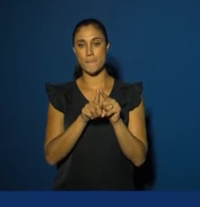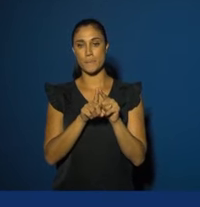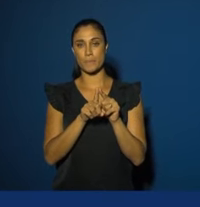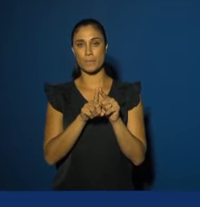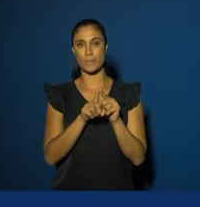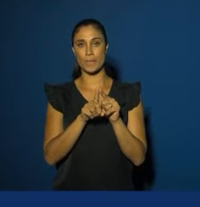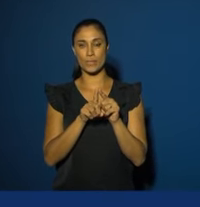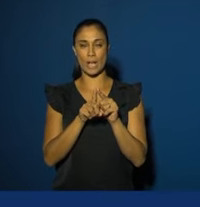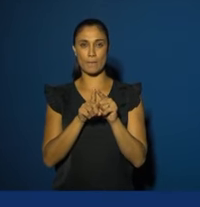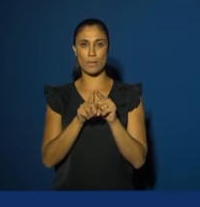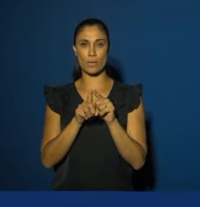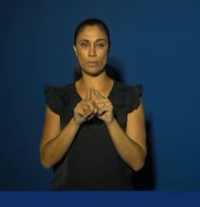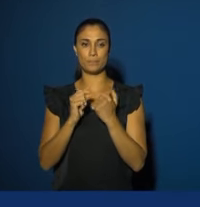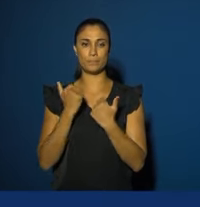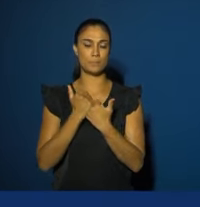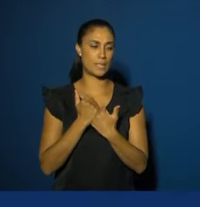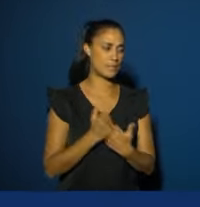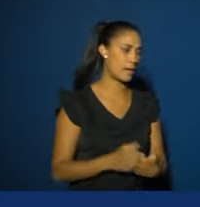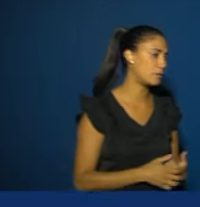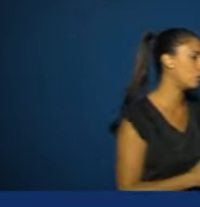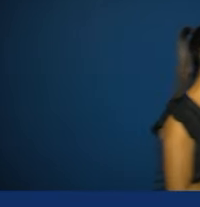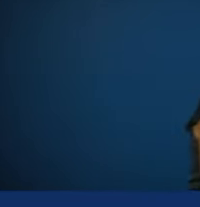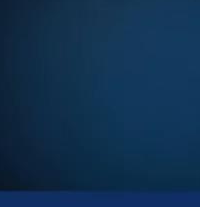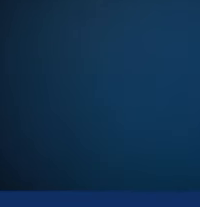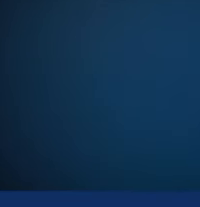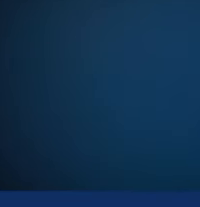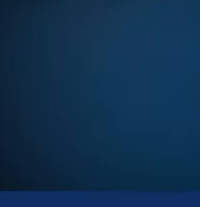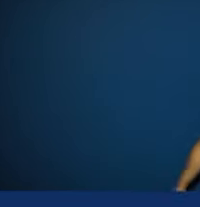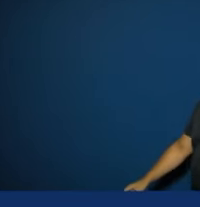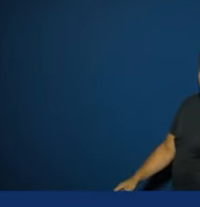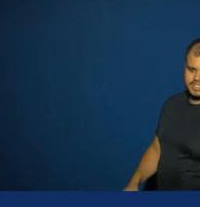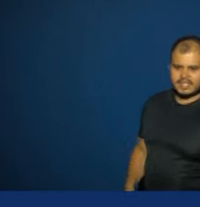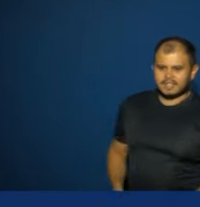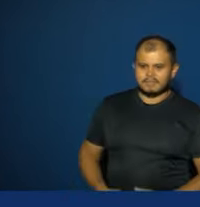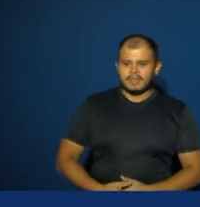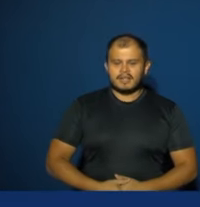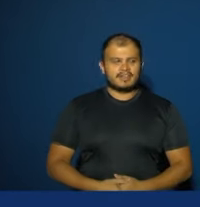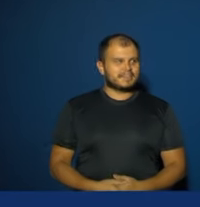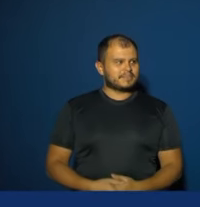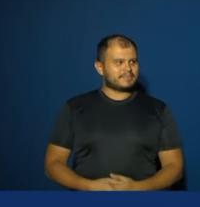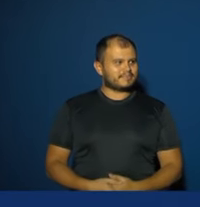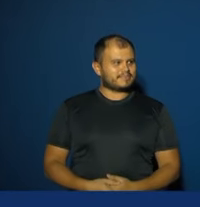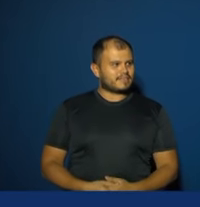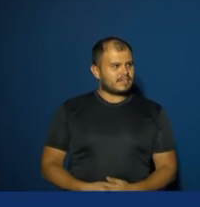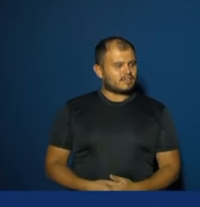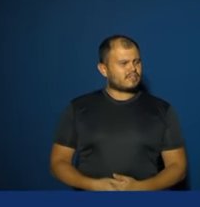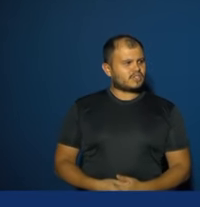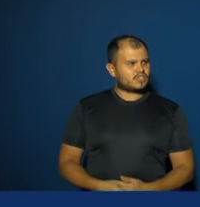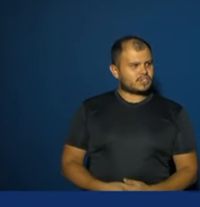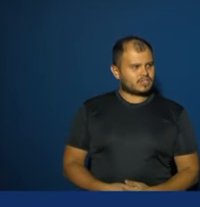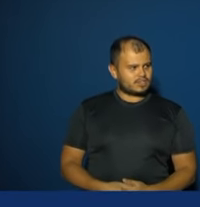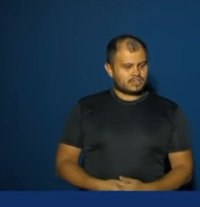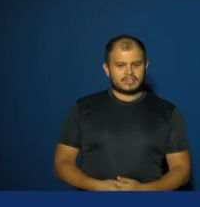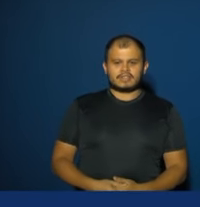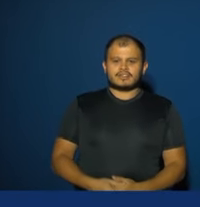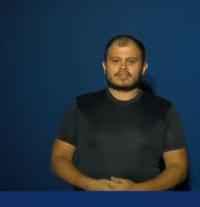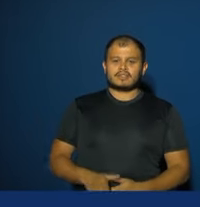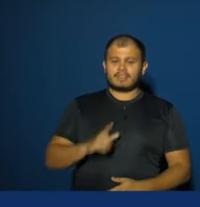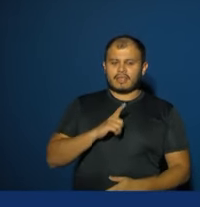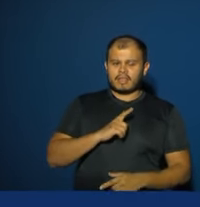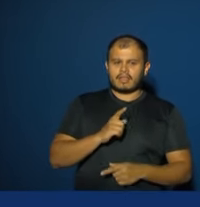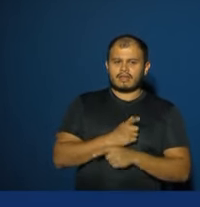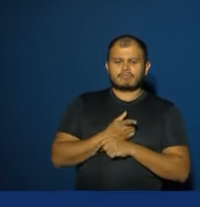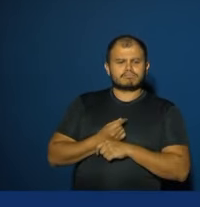desse agente criar um marca bolsa Aonde a materialização desse investimento vai gerar rentabilidade pro